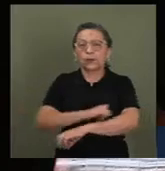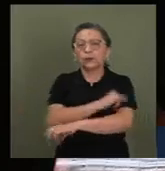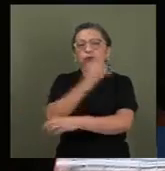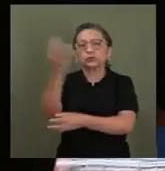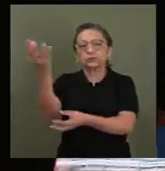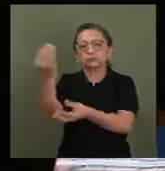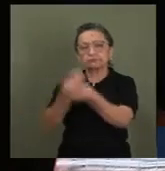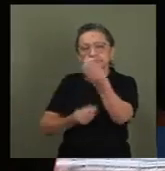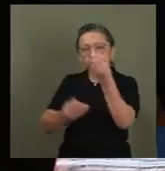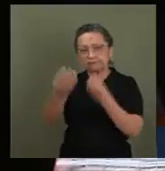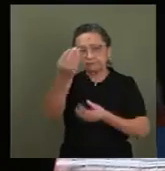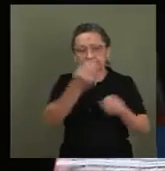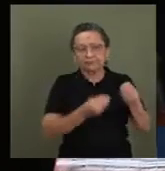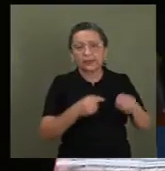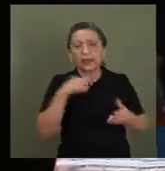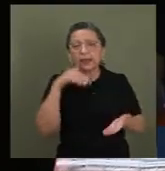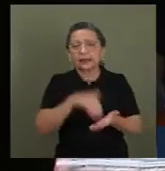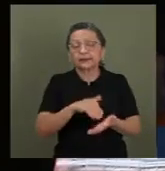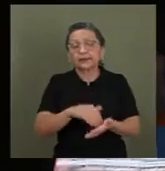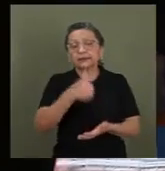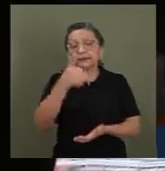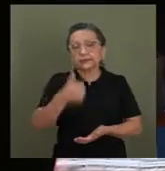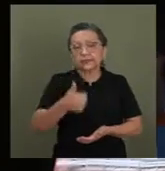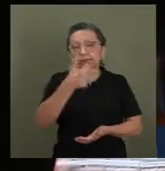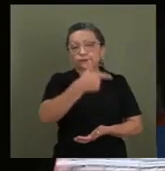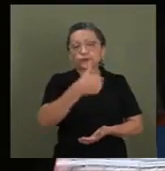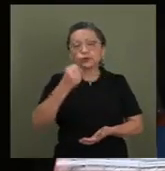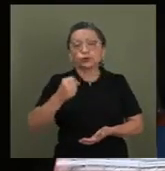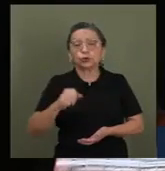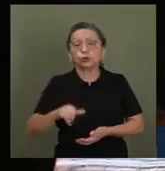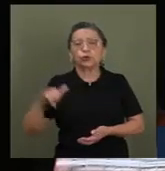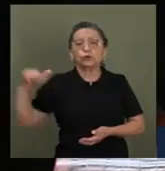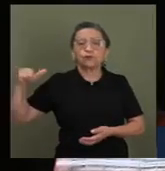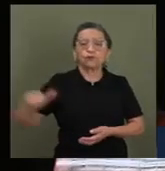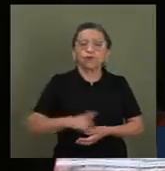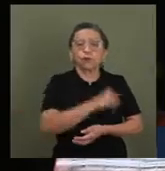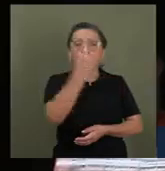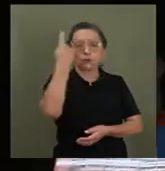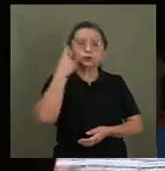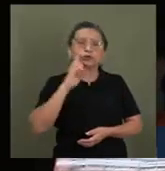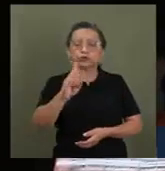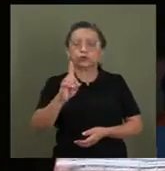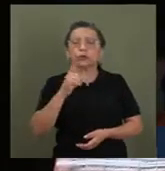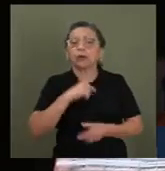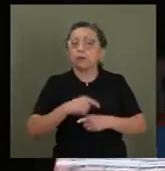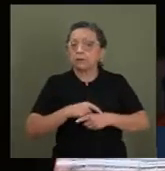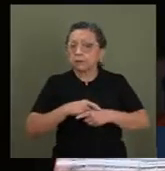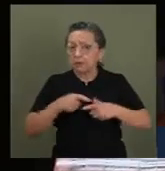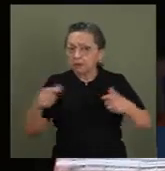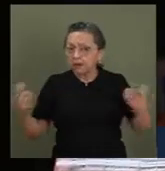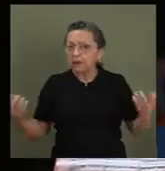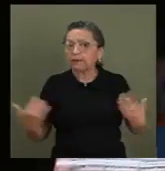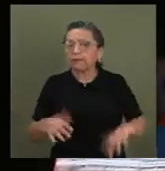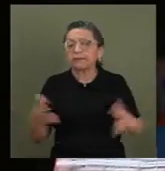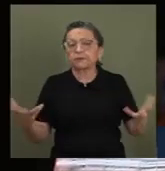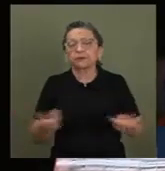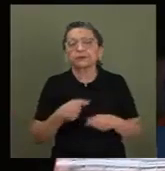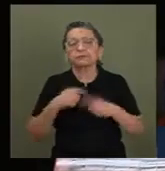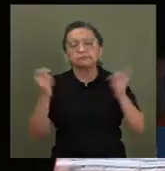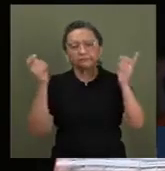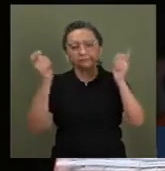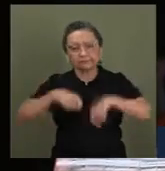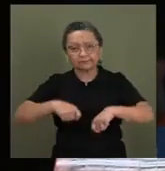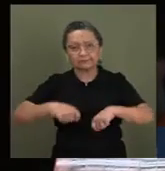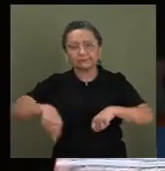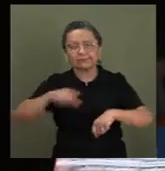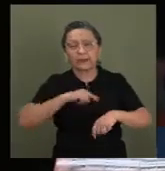receber até 128 voos diários, com um crescimento escalonado que permitirá,